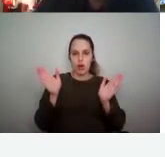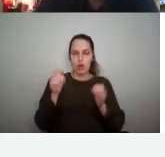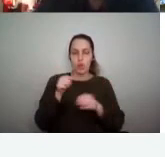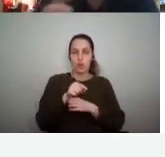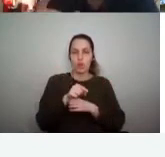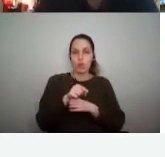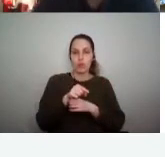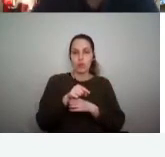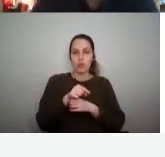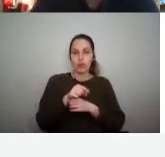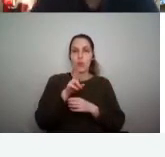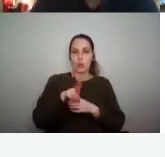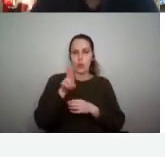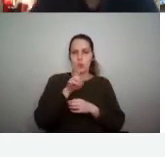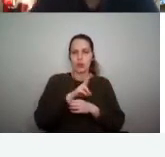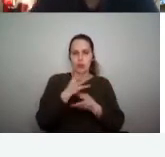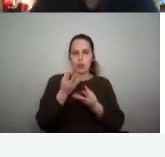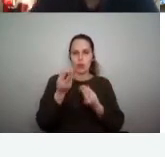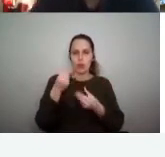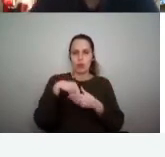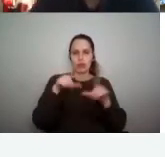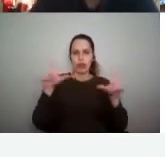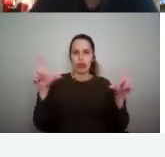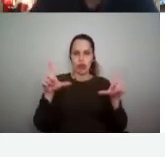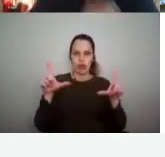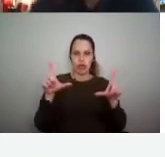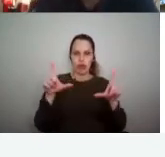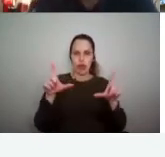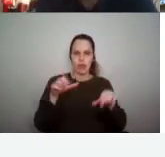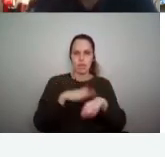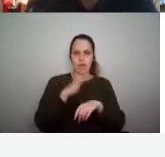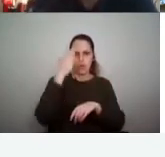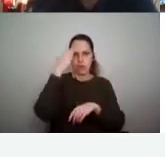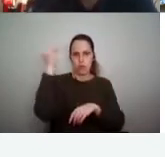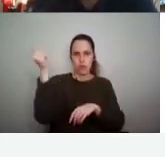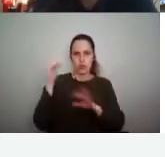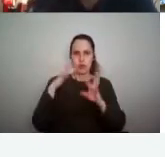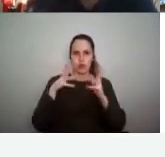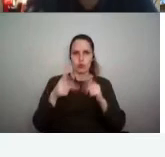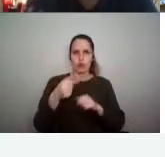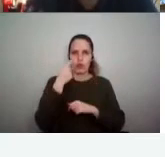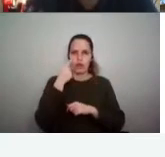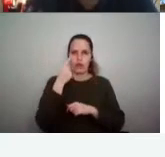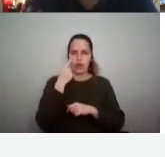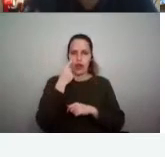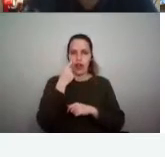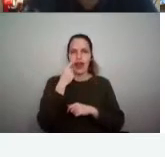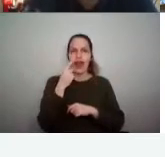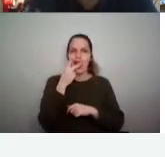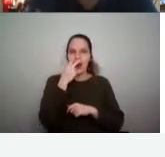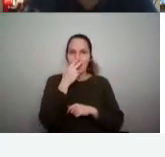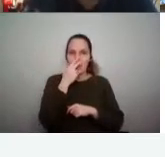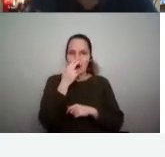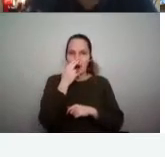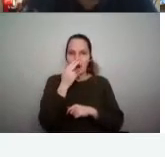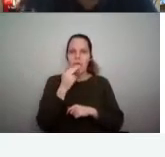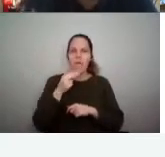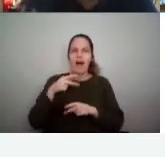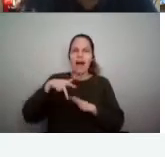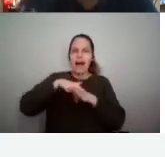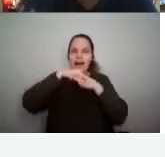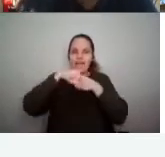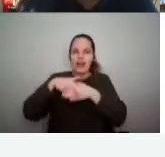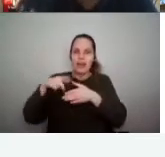utilizam muito em TV. O mais popular, que eu acho que todo mundo vê, é os famosos Cavalinhos do Fantástico, né? Então, um boneco